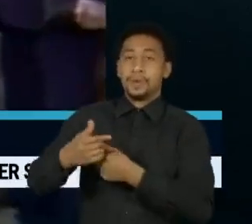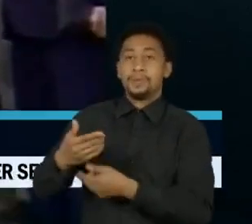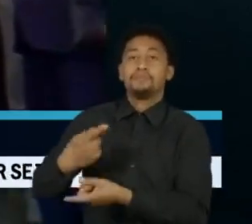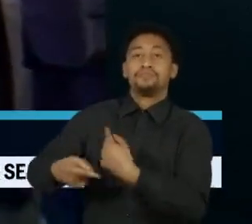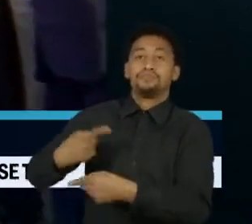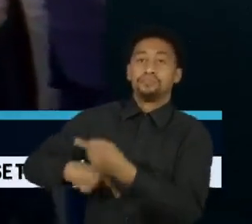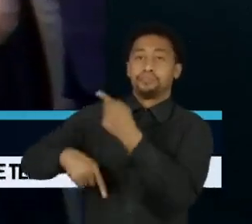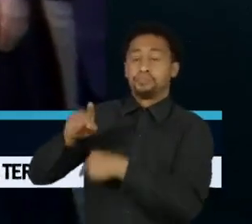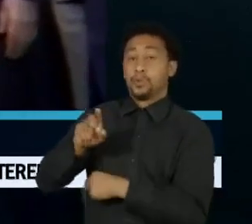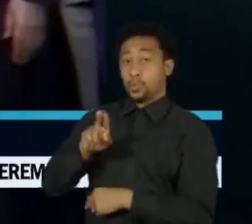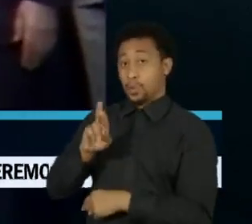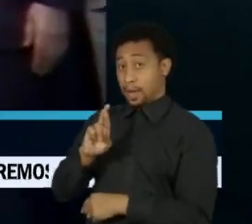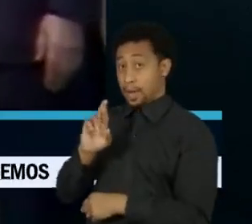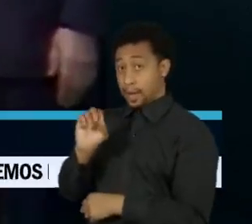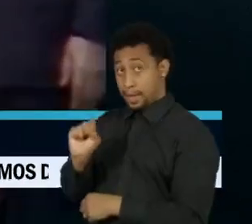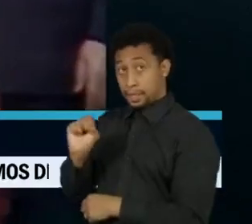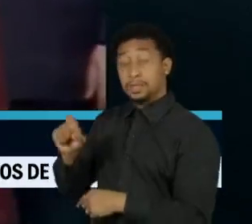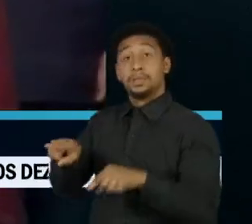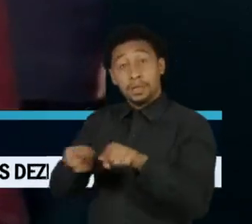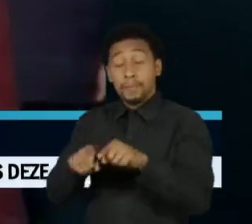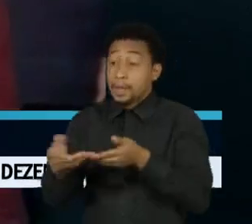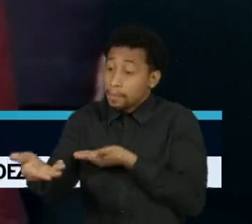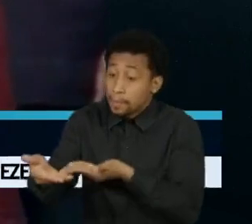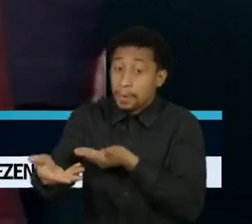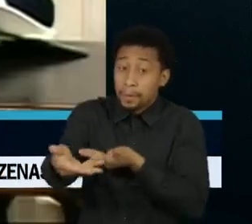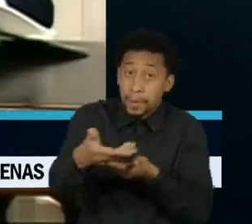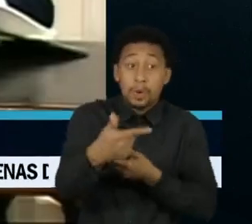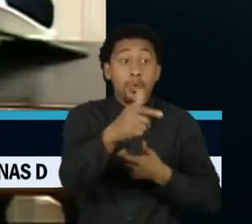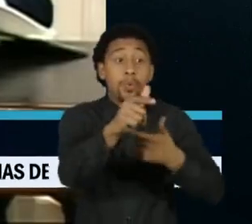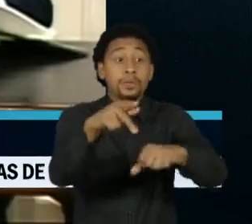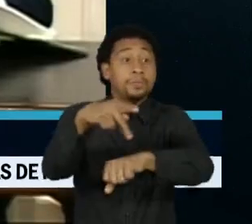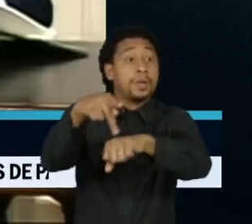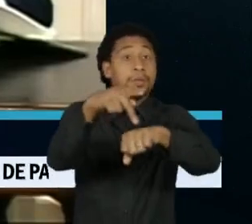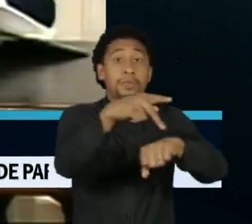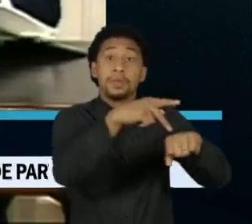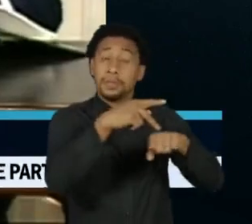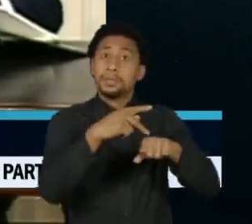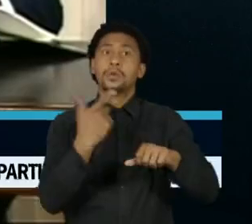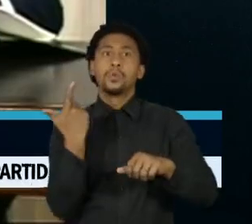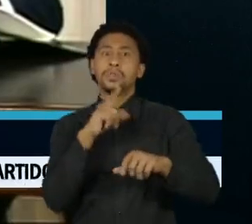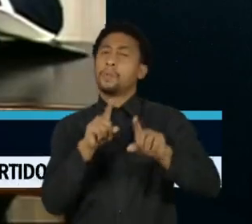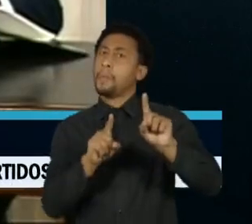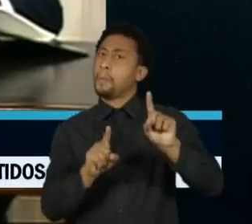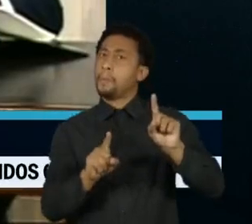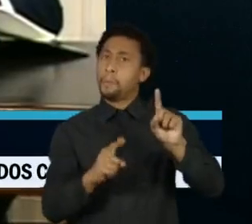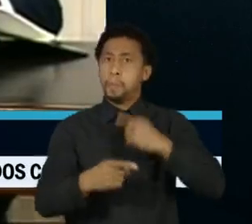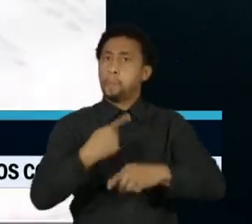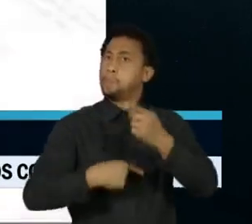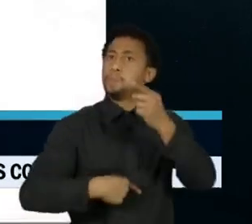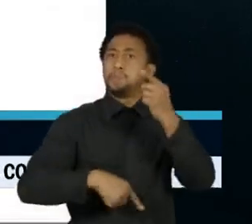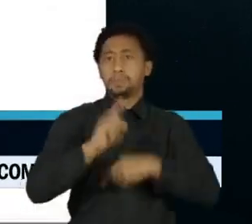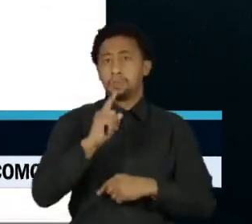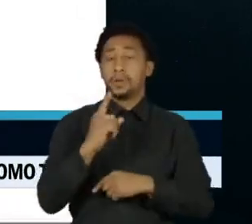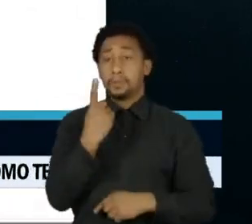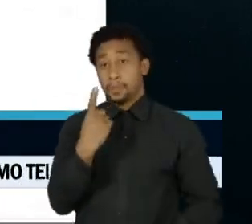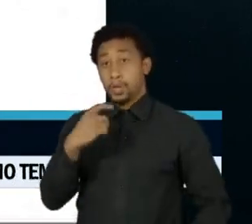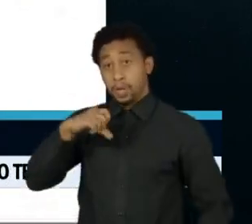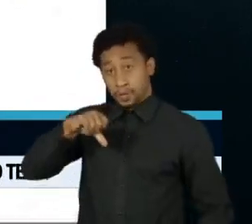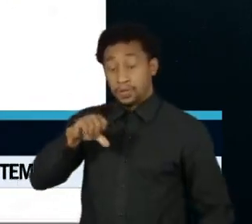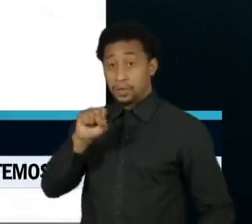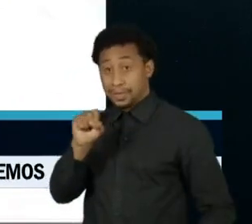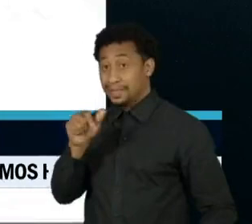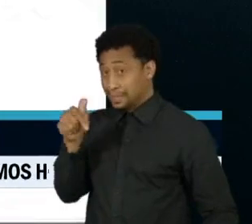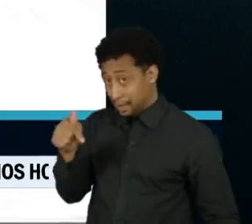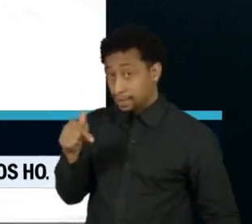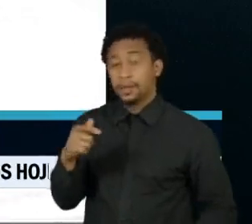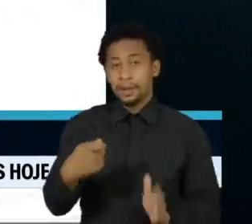e também pela aproximação e o diálogo com o Ocidente, que chegou ao auge em 1987, ao assinar